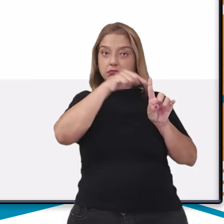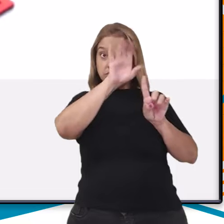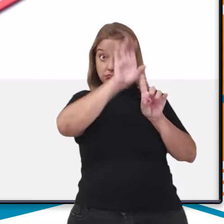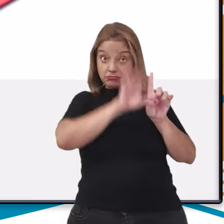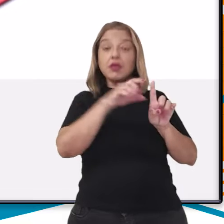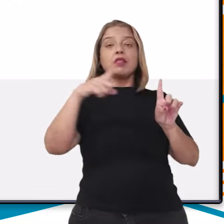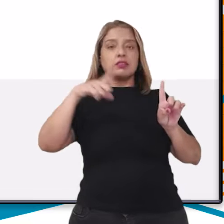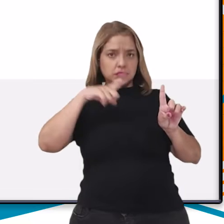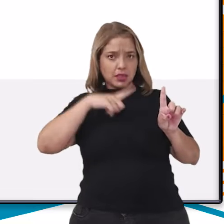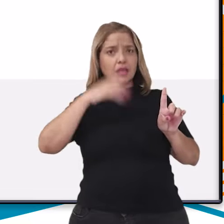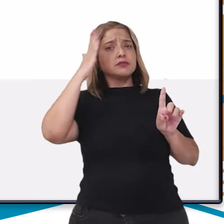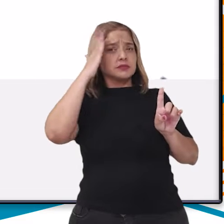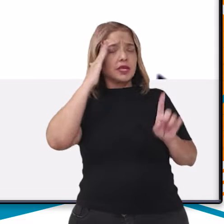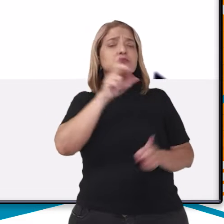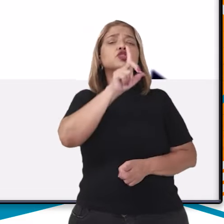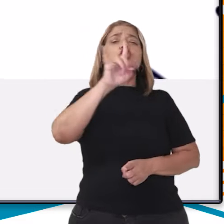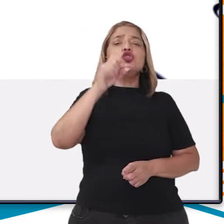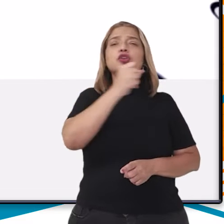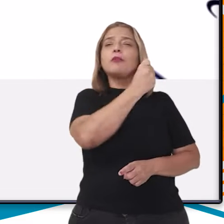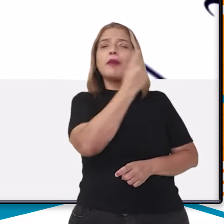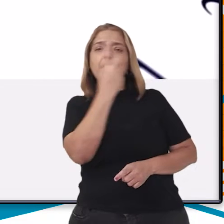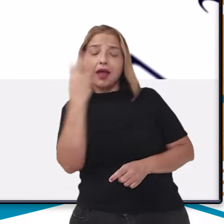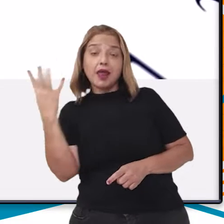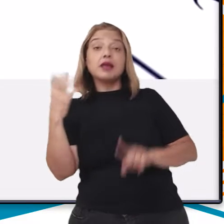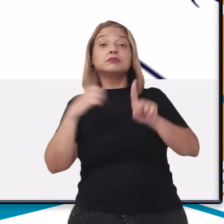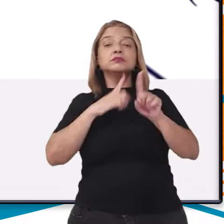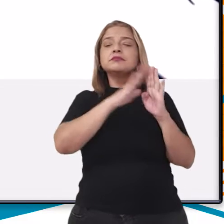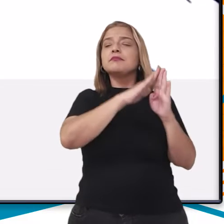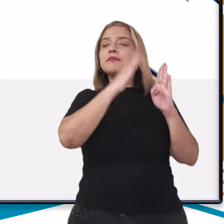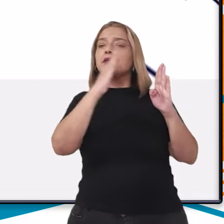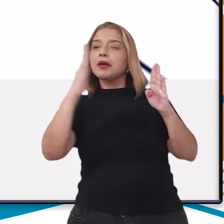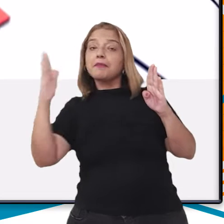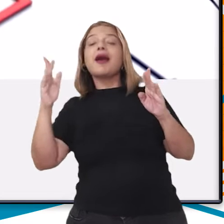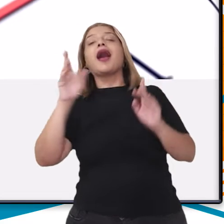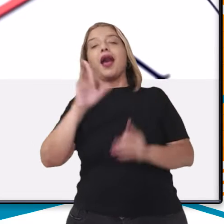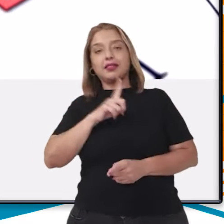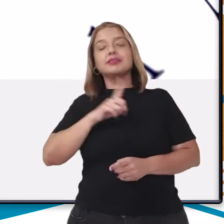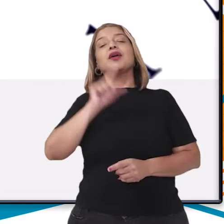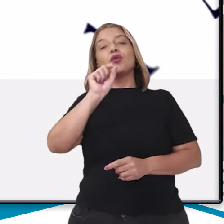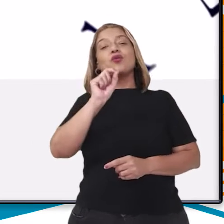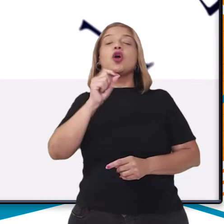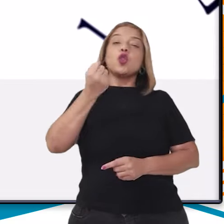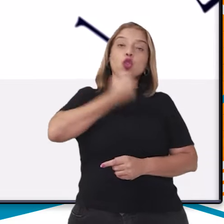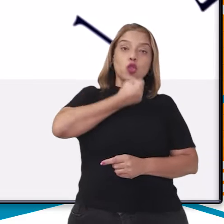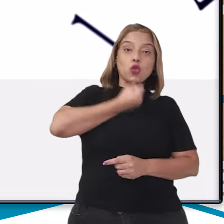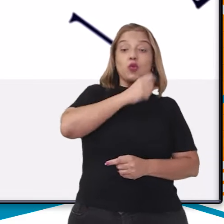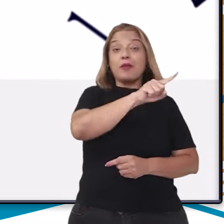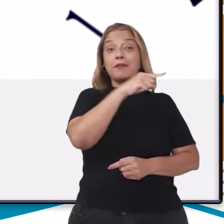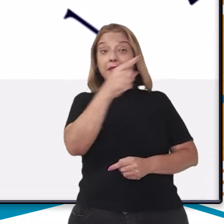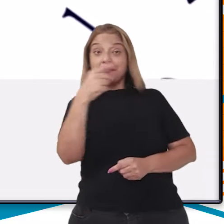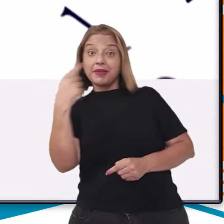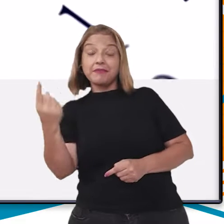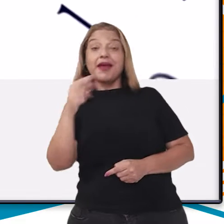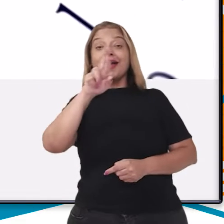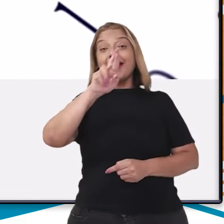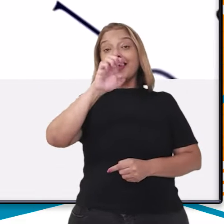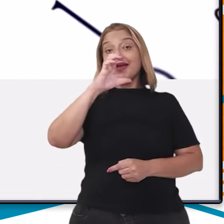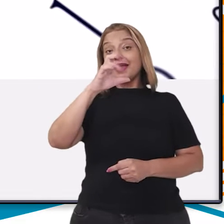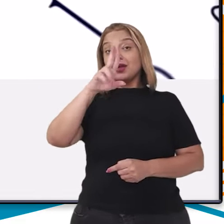uma lógica na contagem dos dias. Essas sequências coexistem uma lógica, são chamadas de sequências